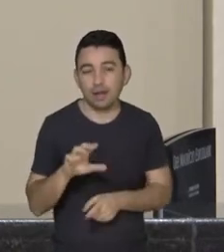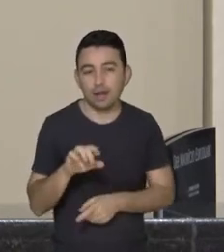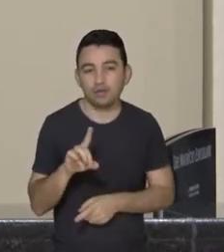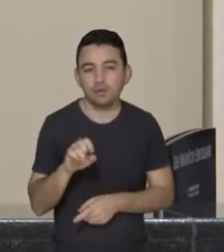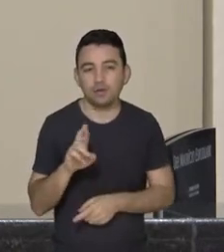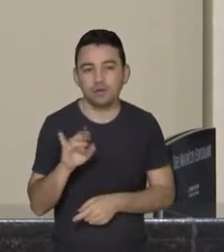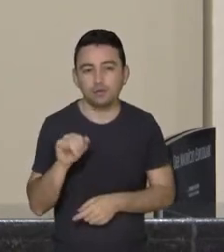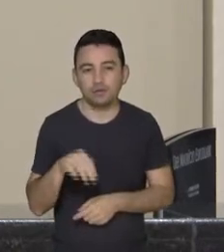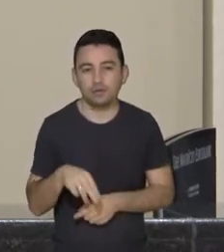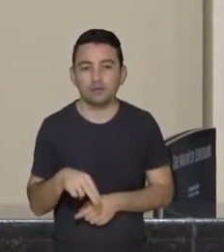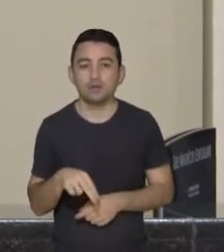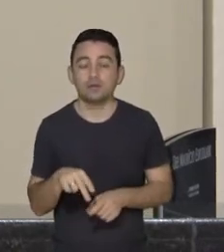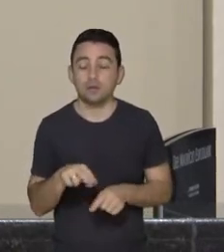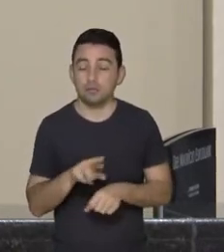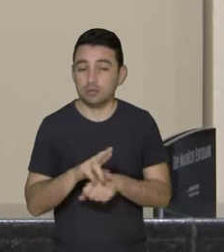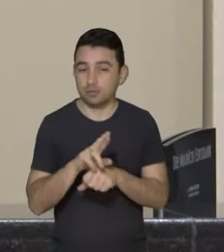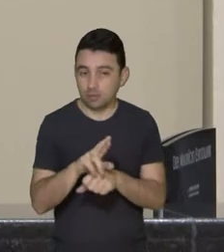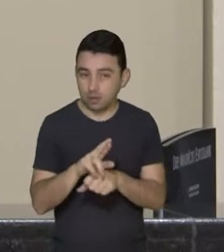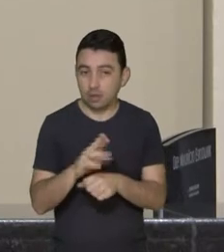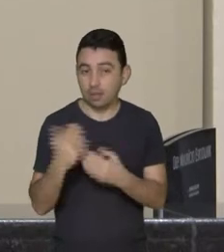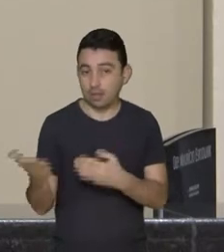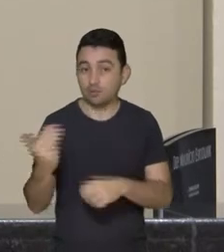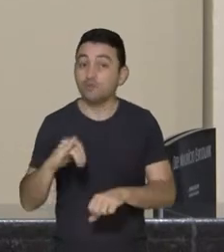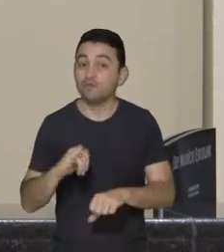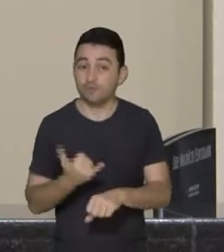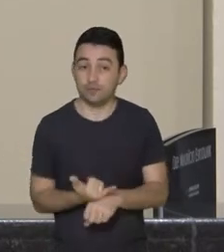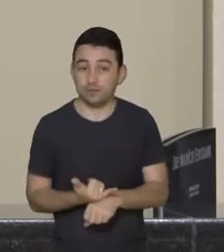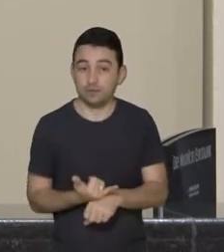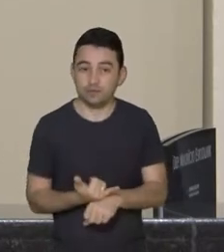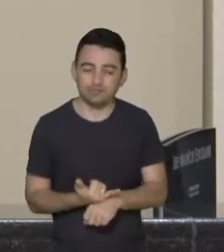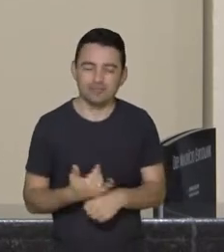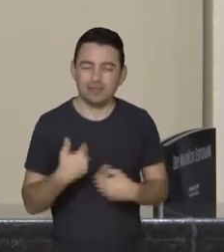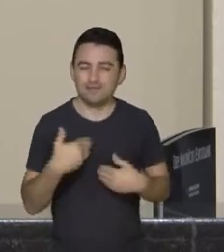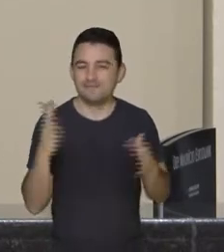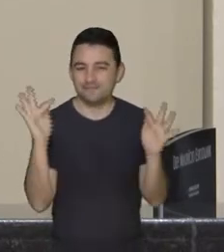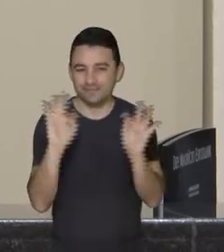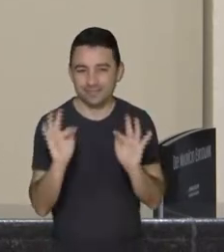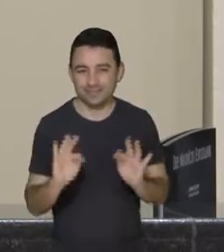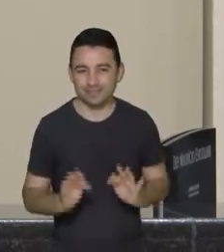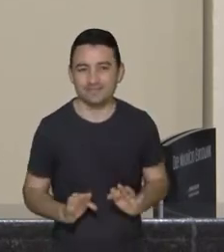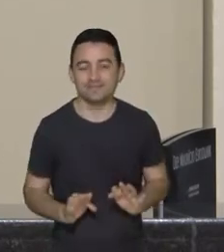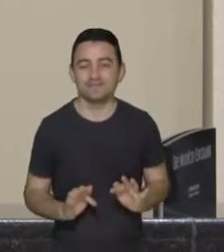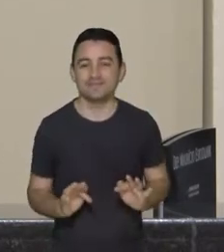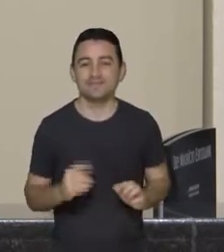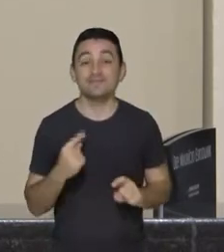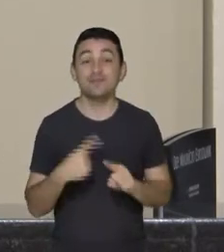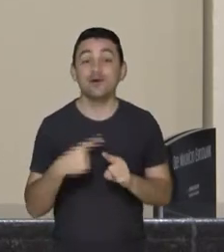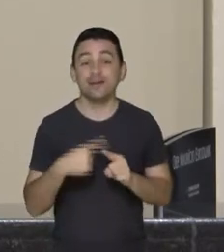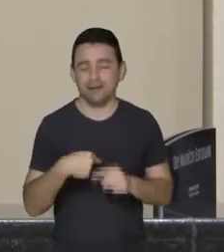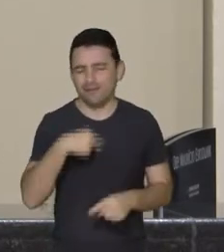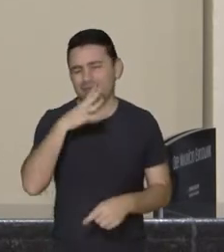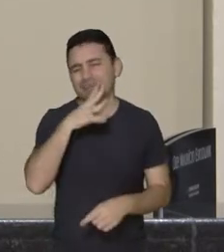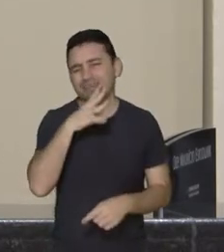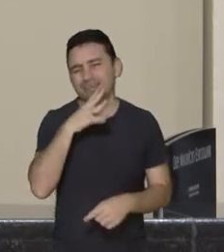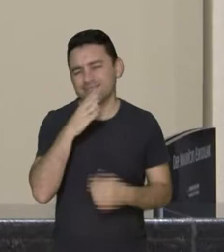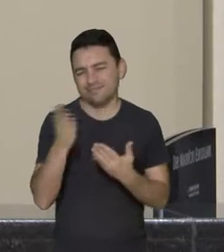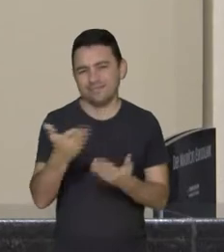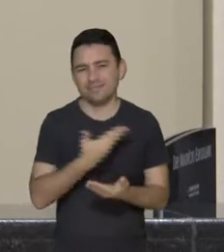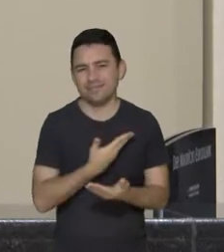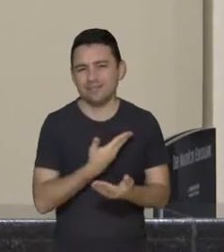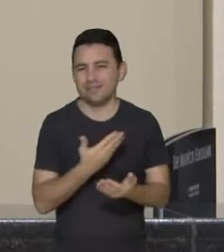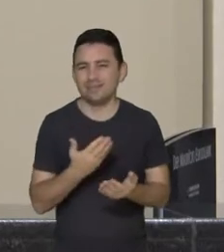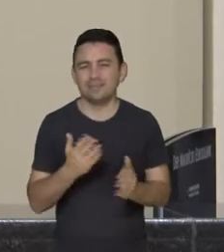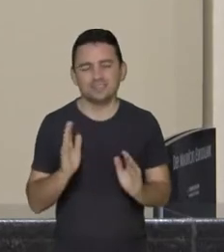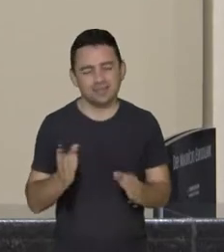representatividade da nossa querida Joinville Eu fico feliz porque conheço o amigo a luta